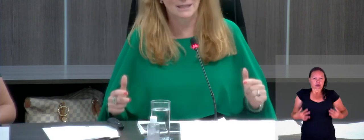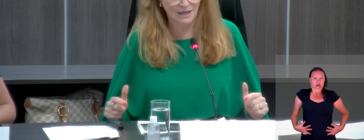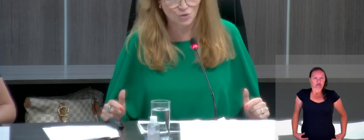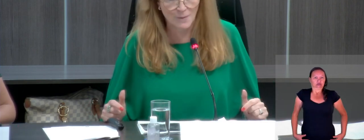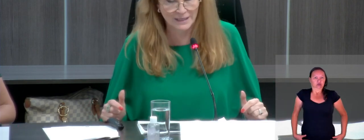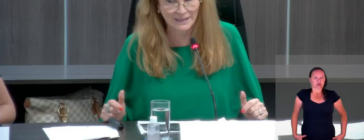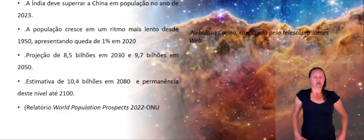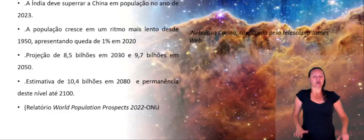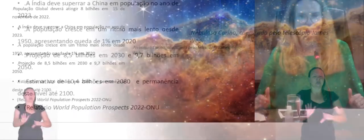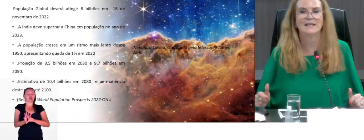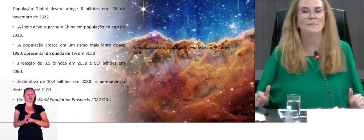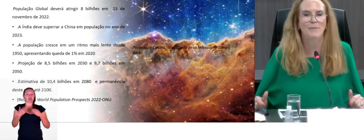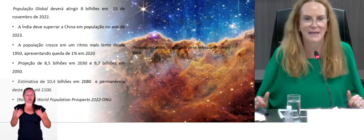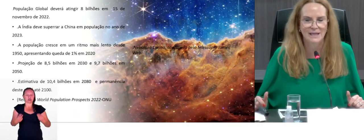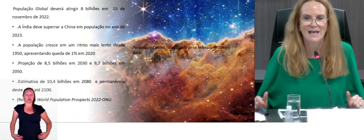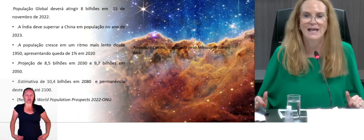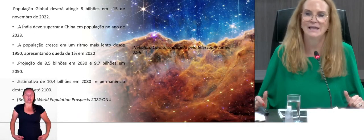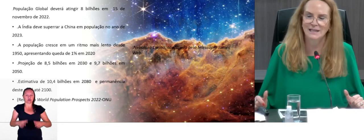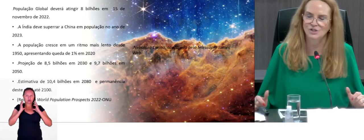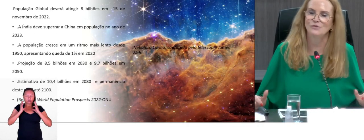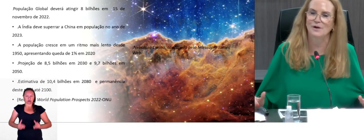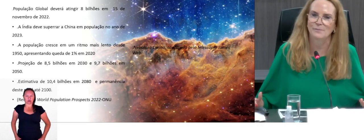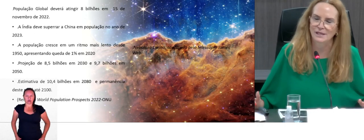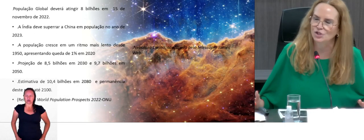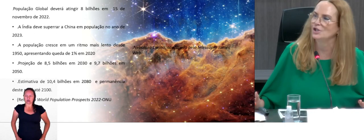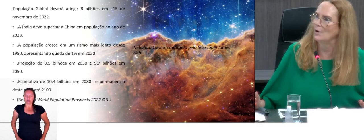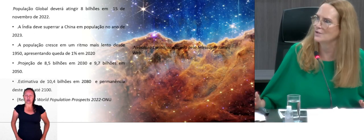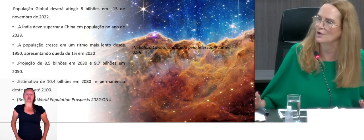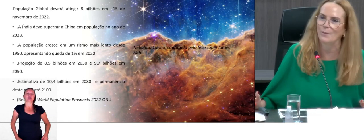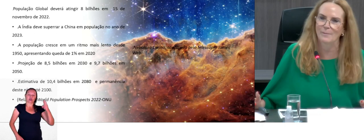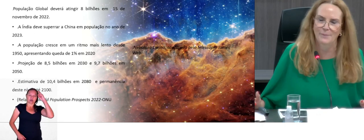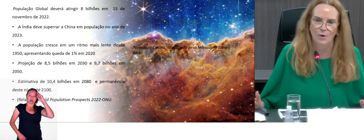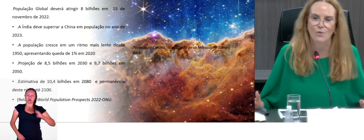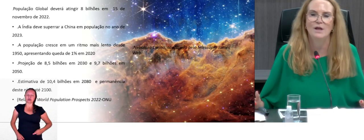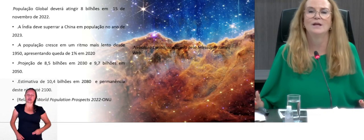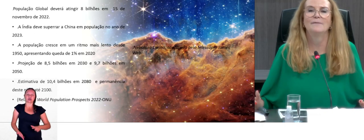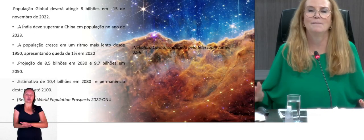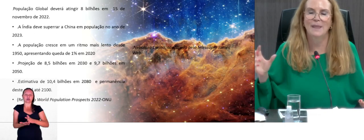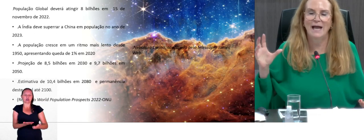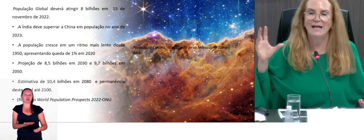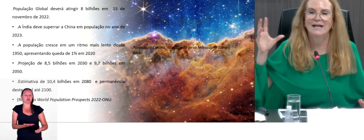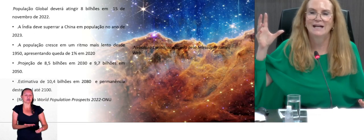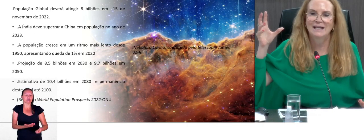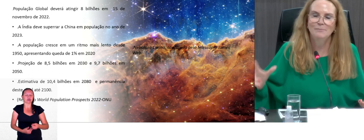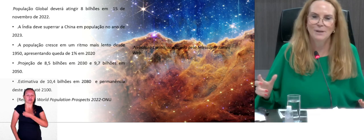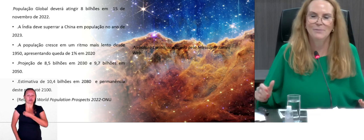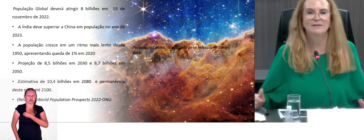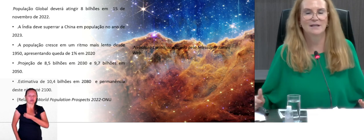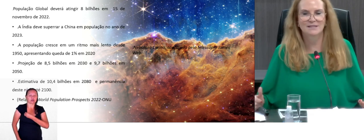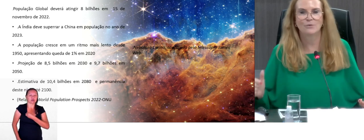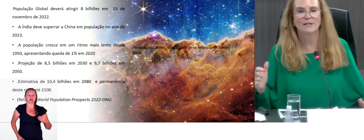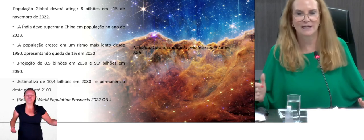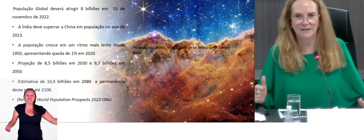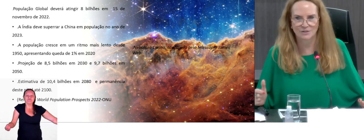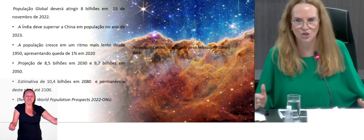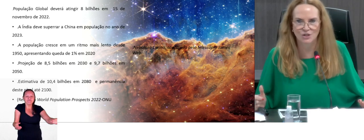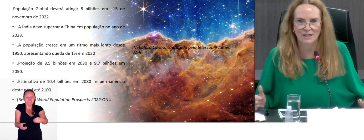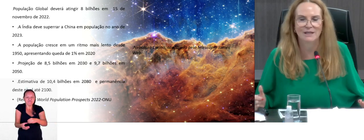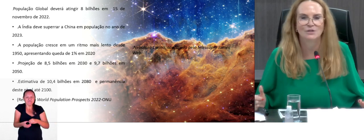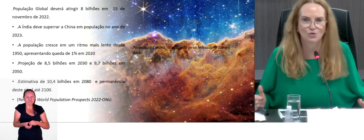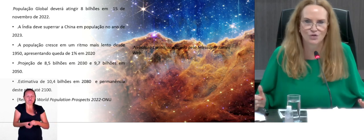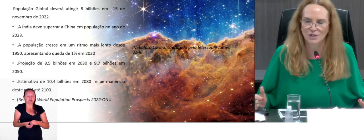dignidade humana também relativamente ao seu papel na implementação e na